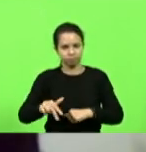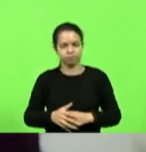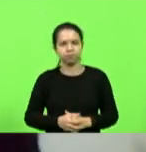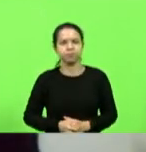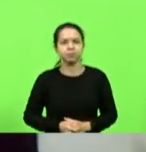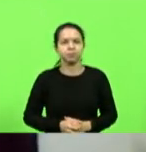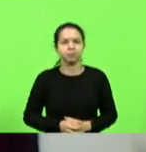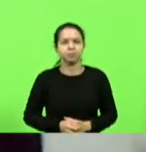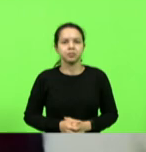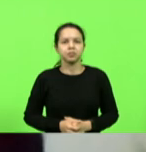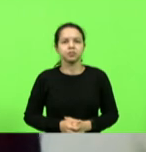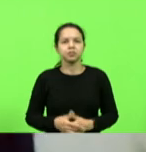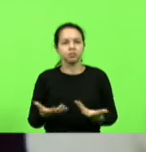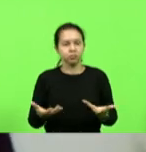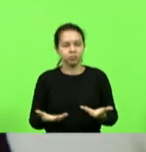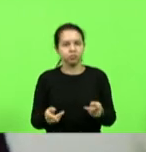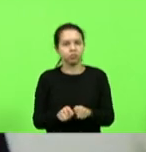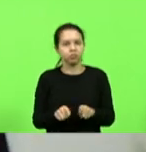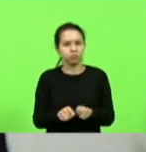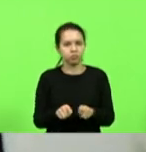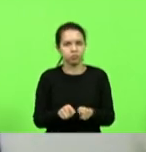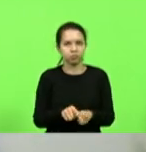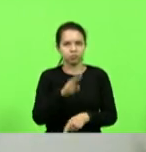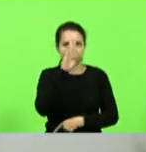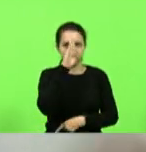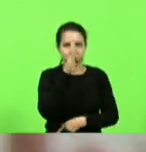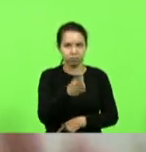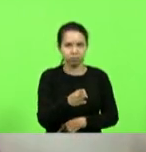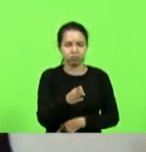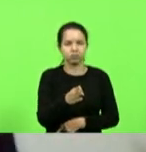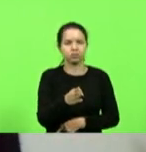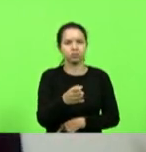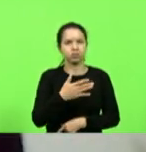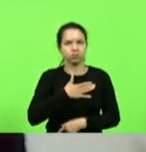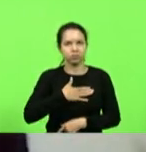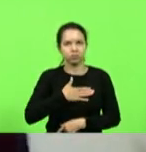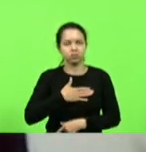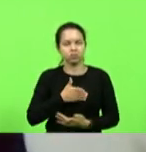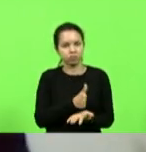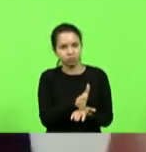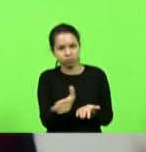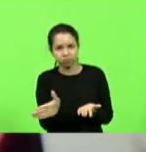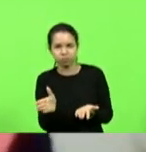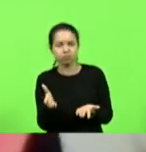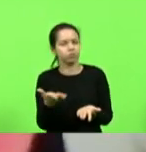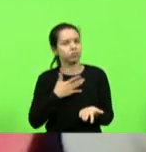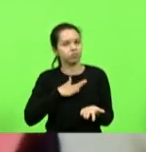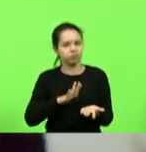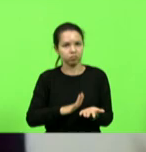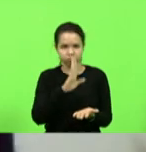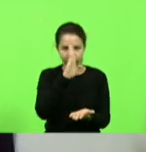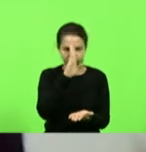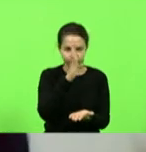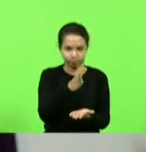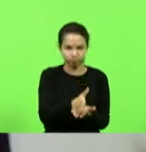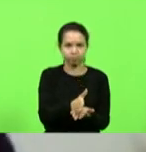sou muito direta nas minhas falas, eu não gosto de curvas, eu vou reto no ponto. Eu não quero